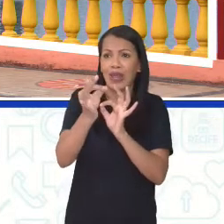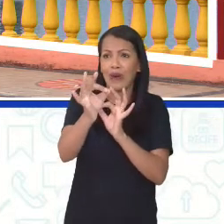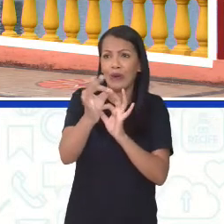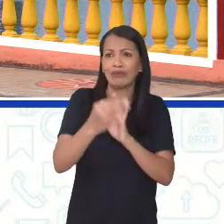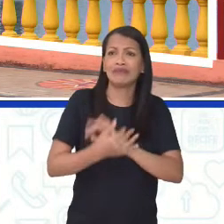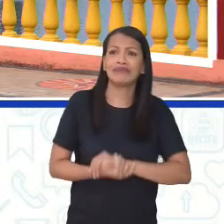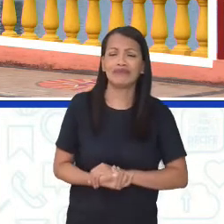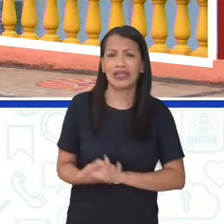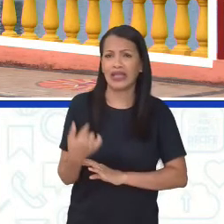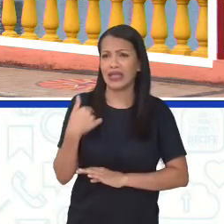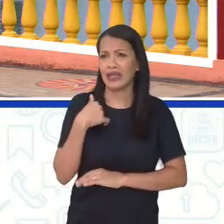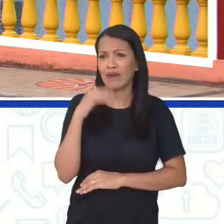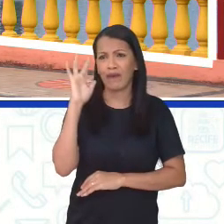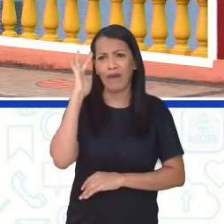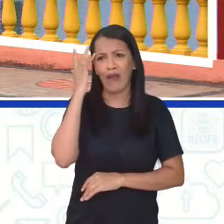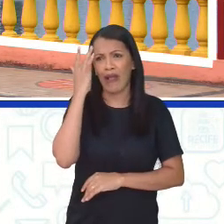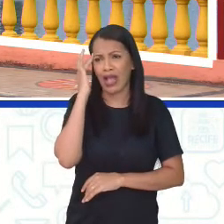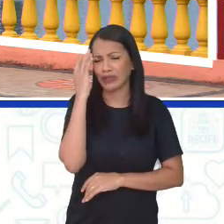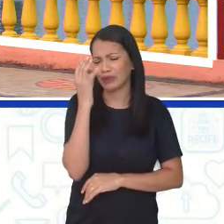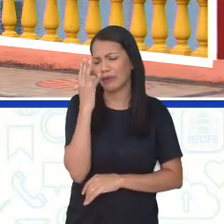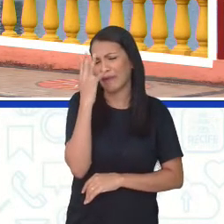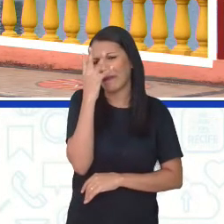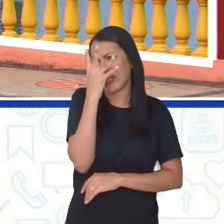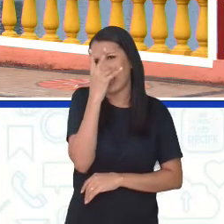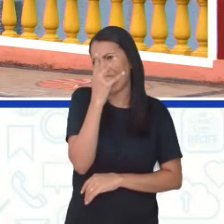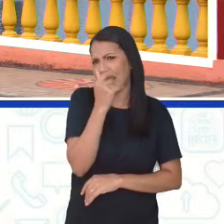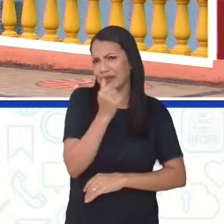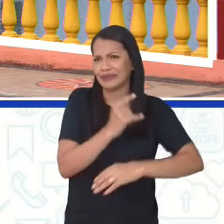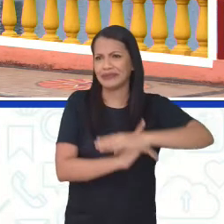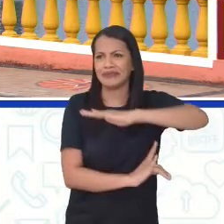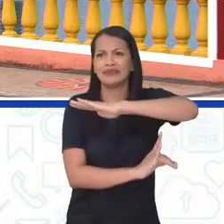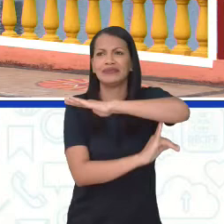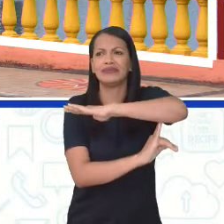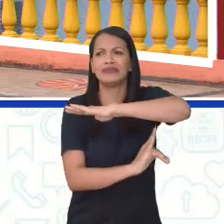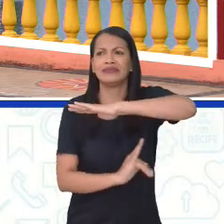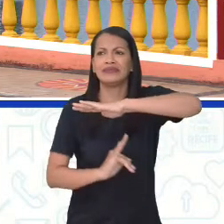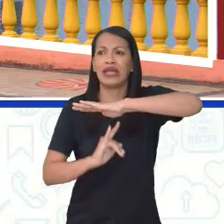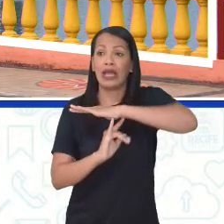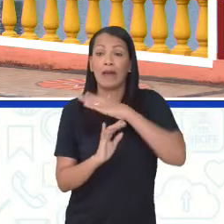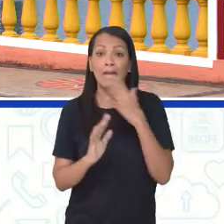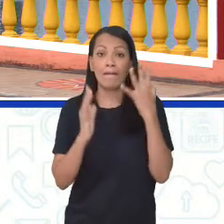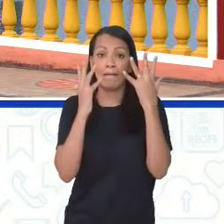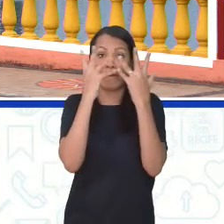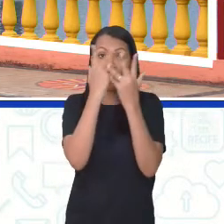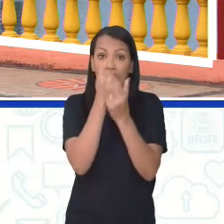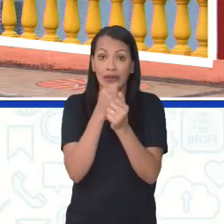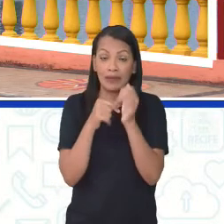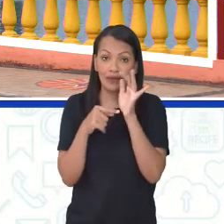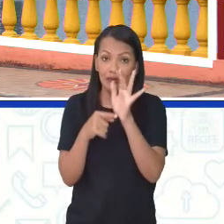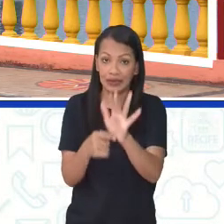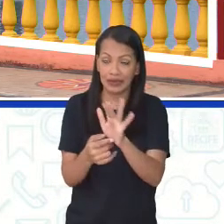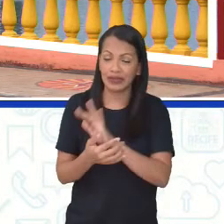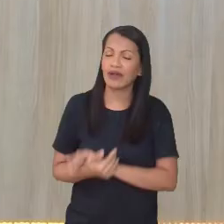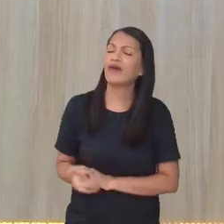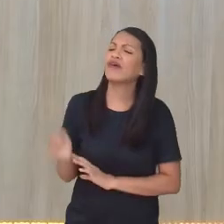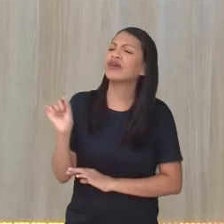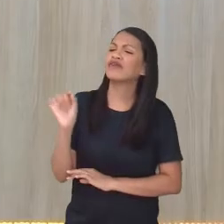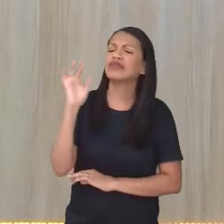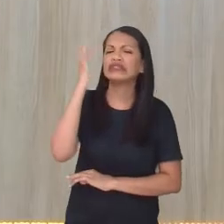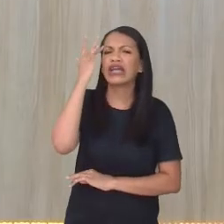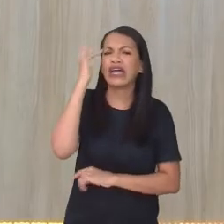ponte eu acho belíssima, por isso que eu escolhi, para mostrar para vocês. Tuas impressões e teus comentários dessa foto,